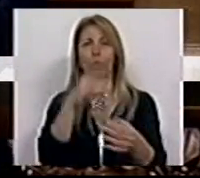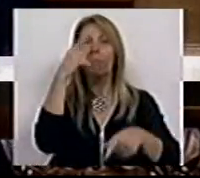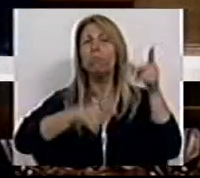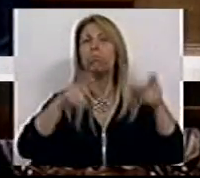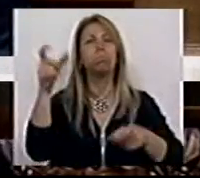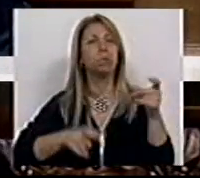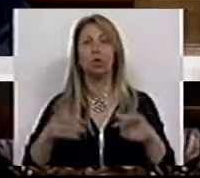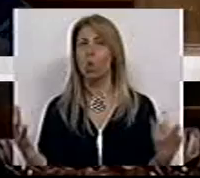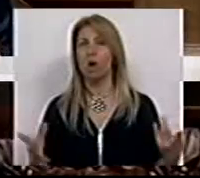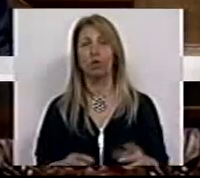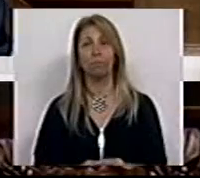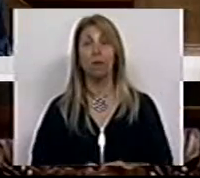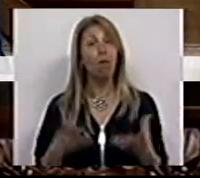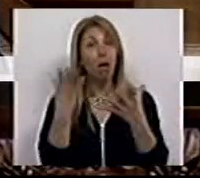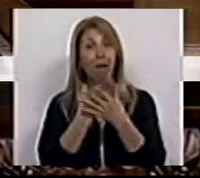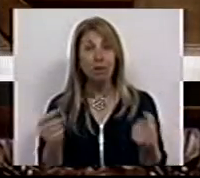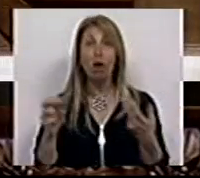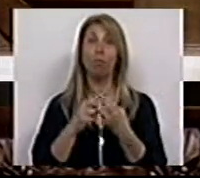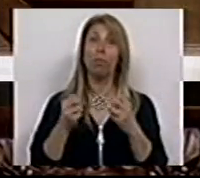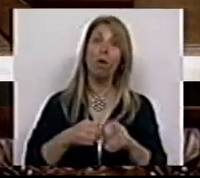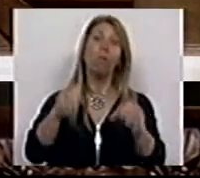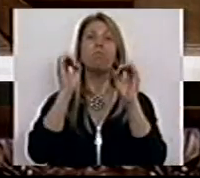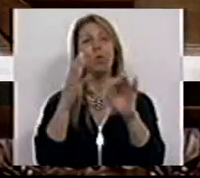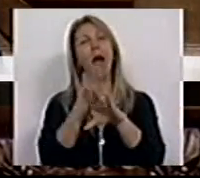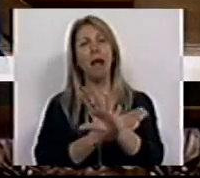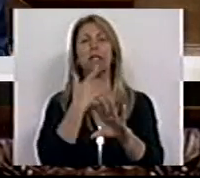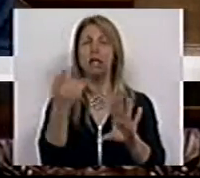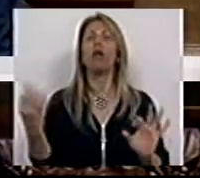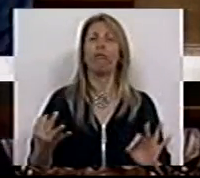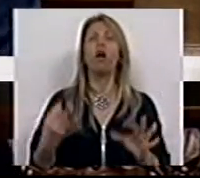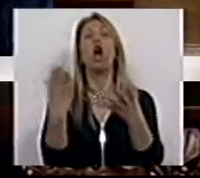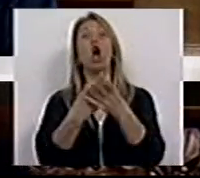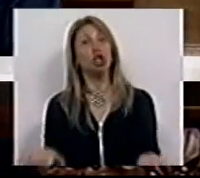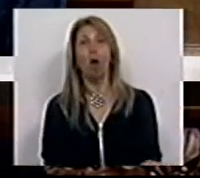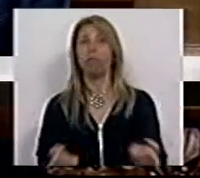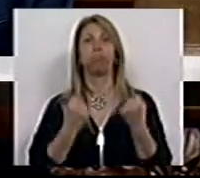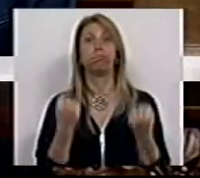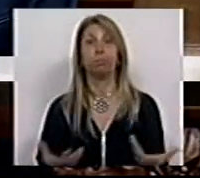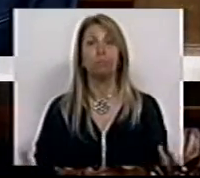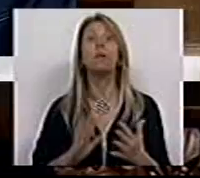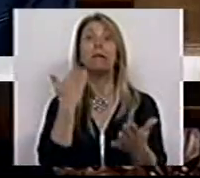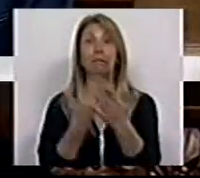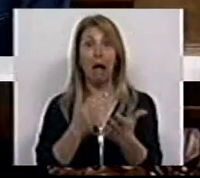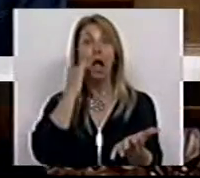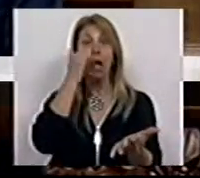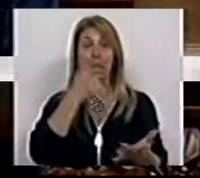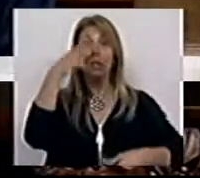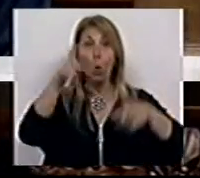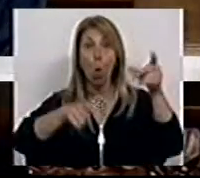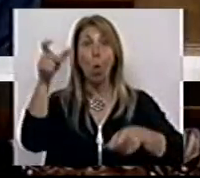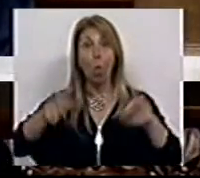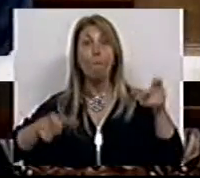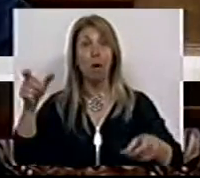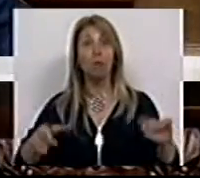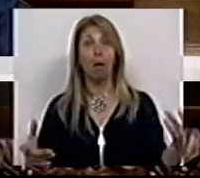linha. Não resolveu nenhum dos problemas que se propôs e agravou-os, gerando a crise humanitária que hoje se vive na